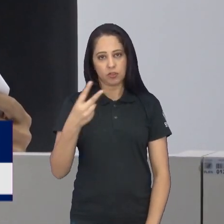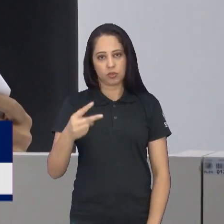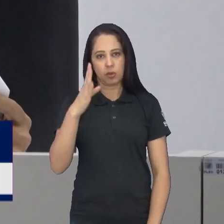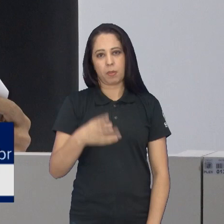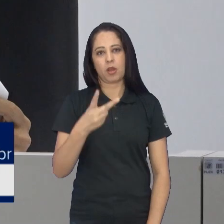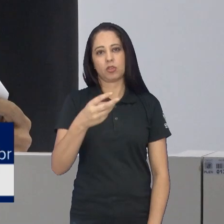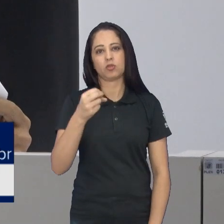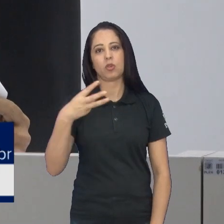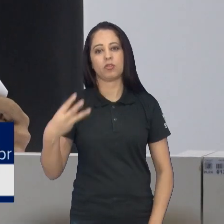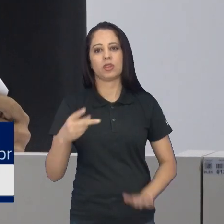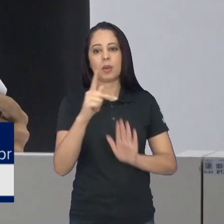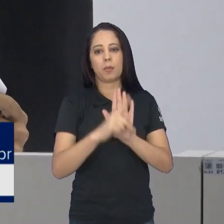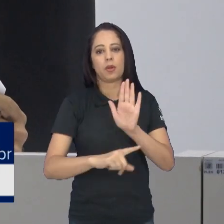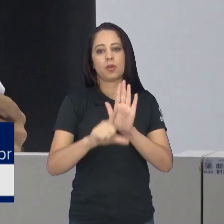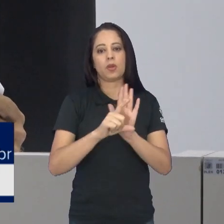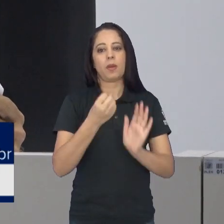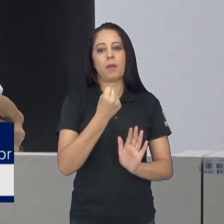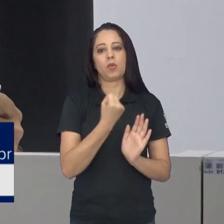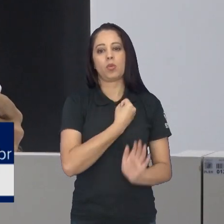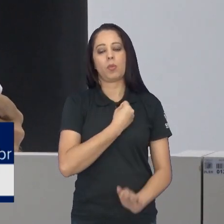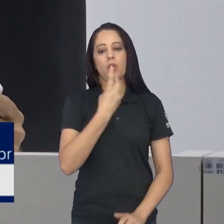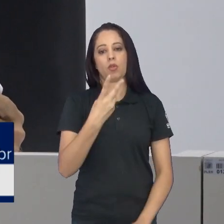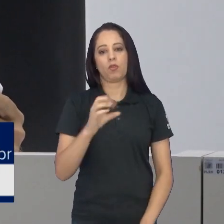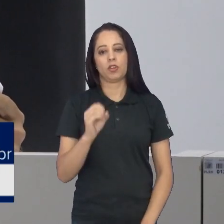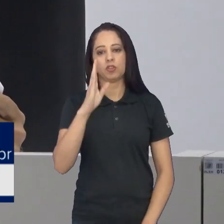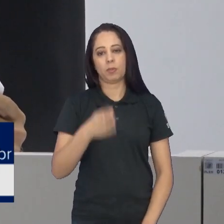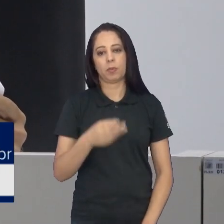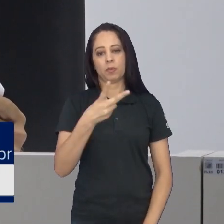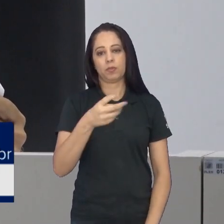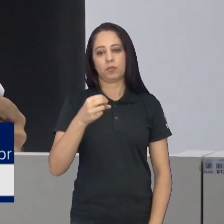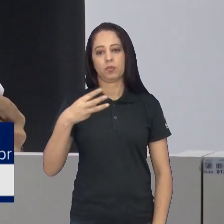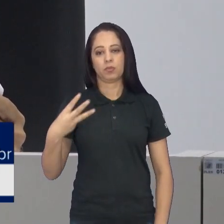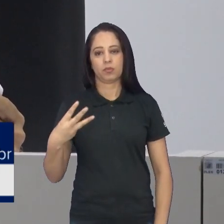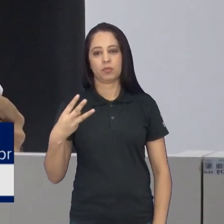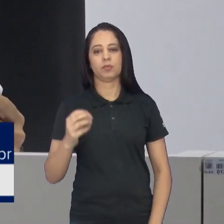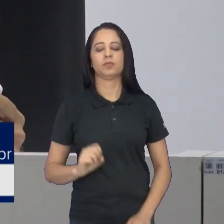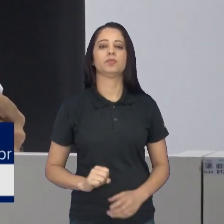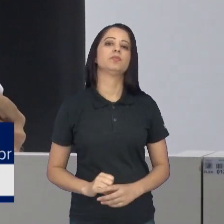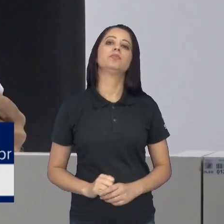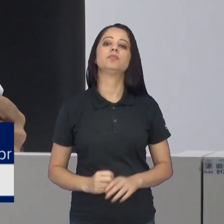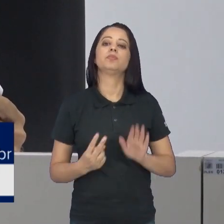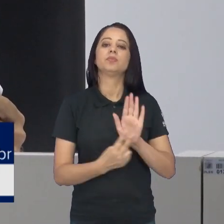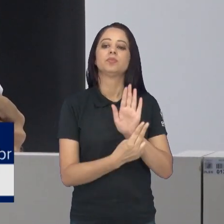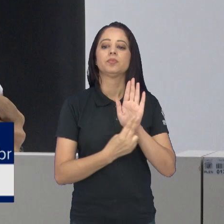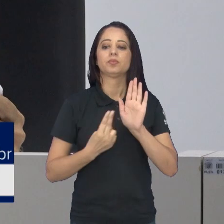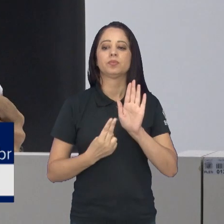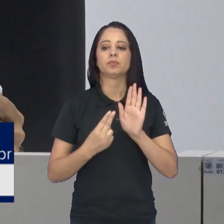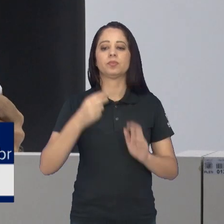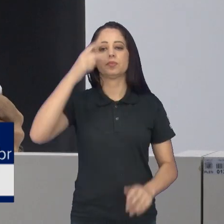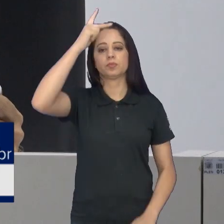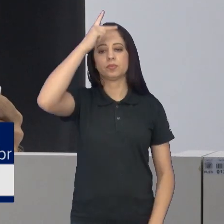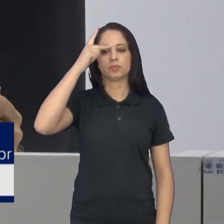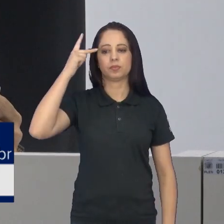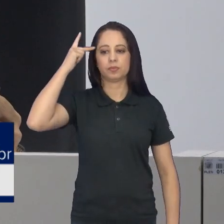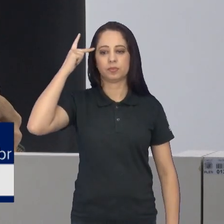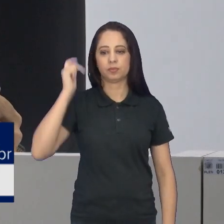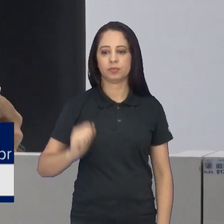522/2023, projeto de lei número 20/2023. Autoria, vereador Fernando